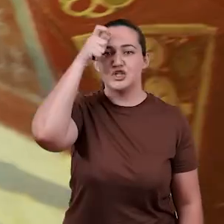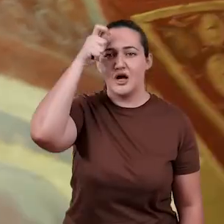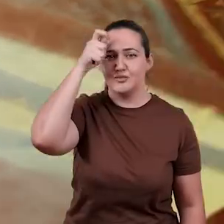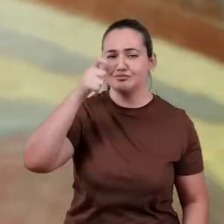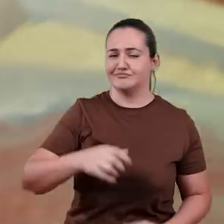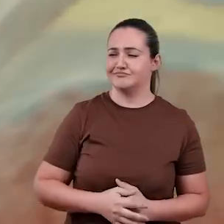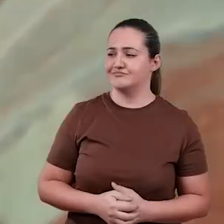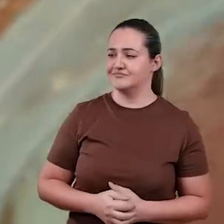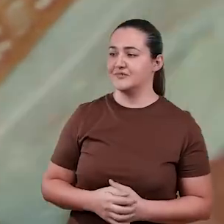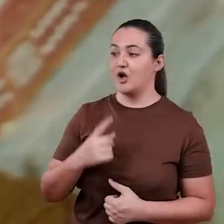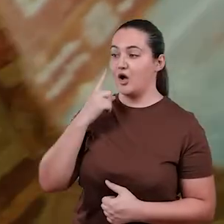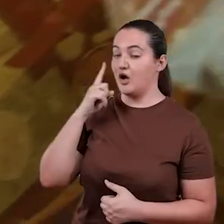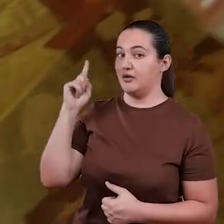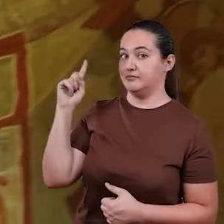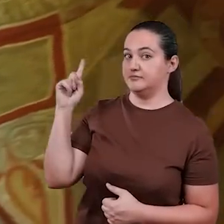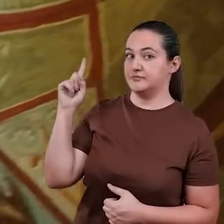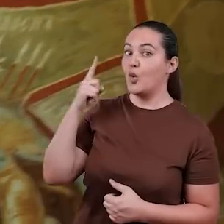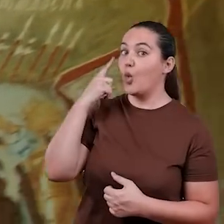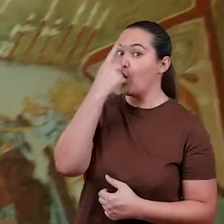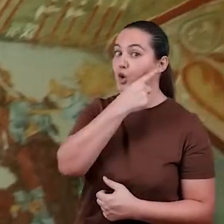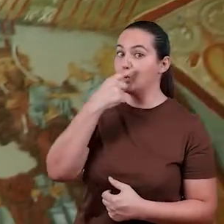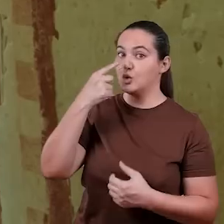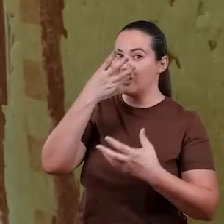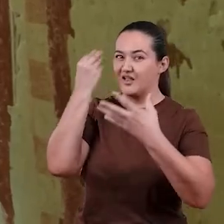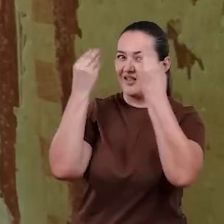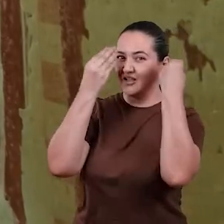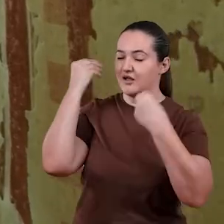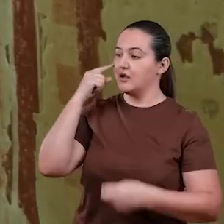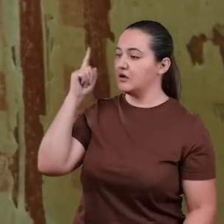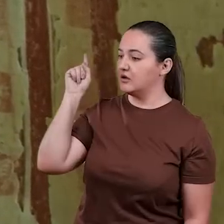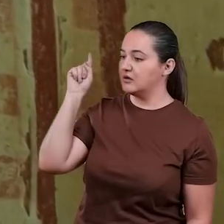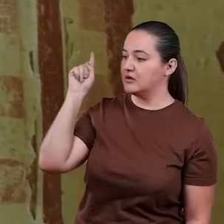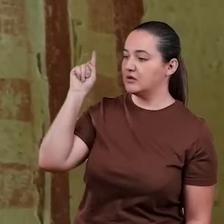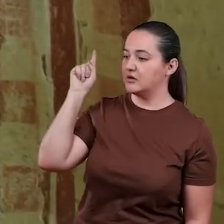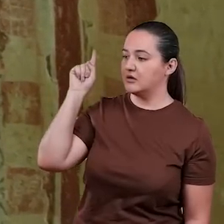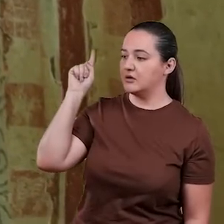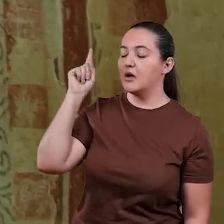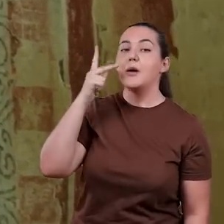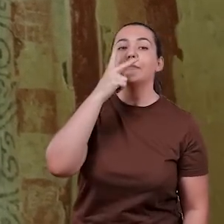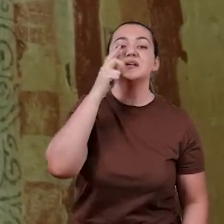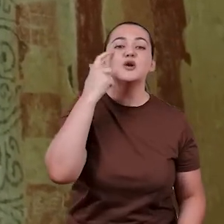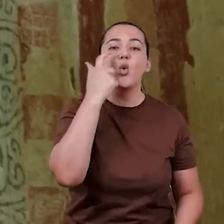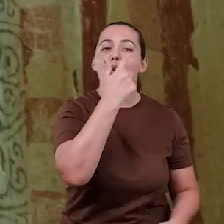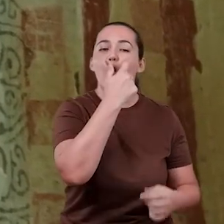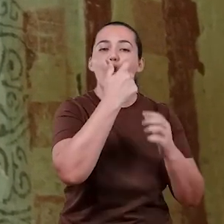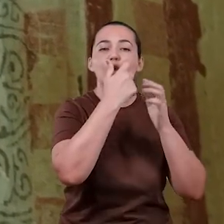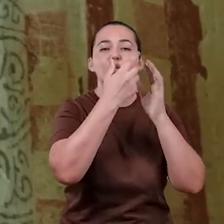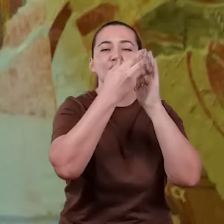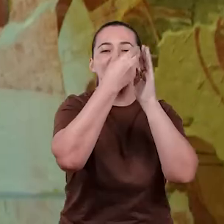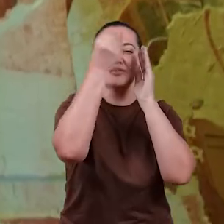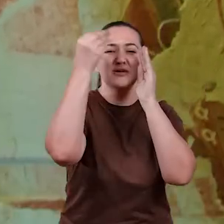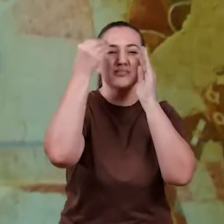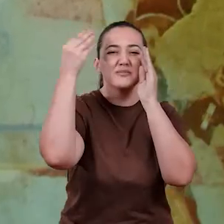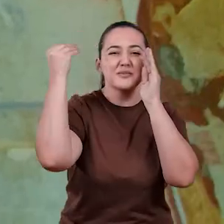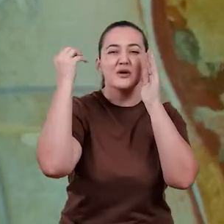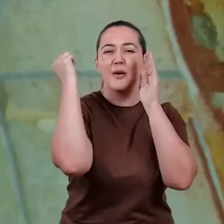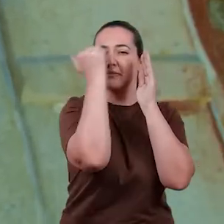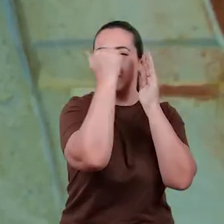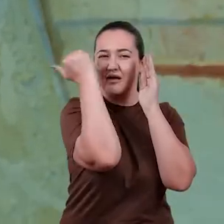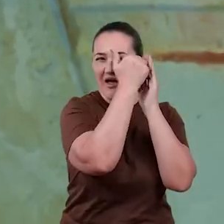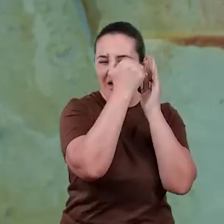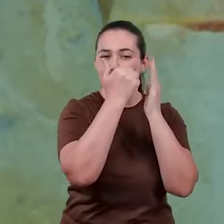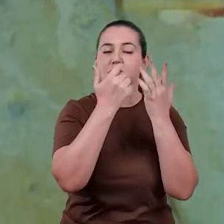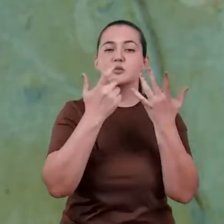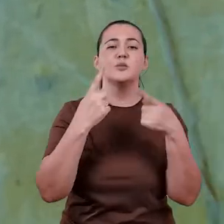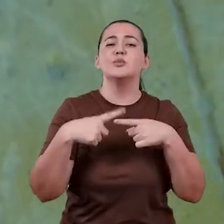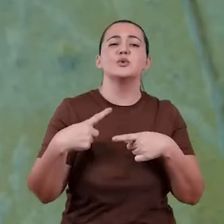deles estão com os olhos arrancados. E aqui nós temos algumas explicações para isso. A primeira explicação que eu encontro para os olhos